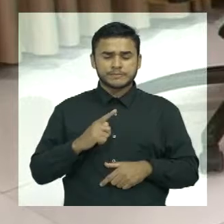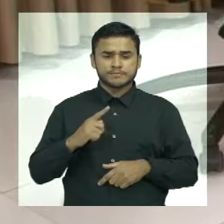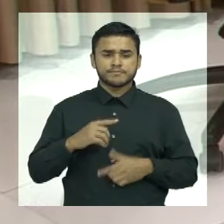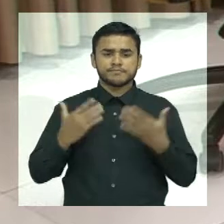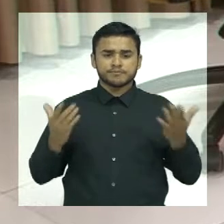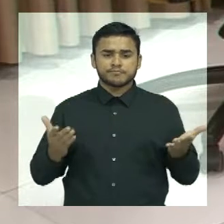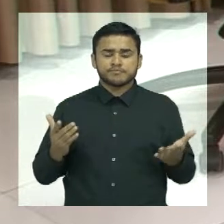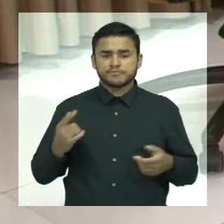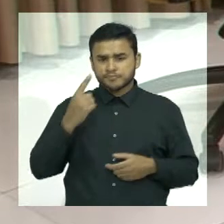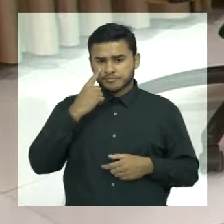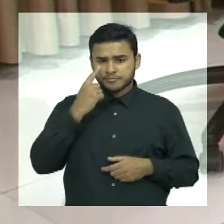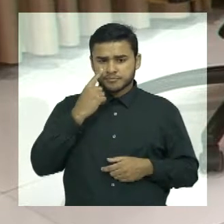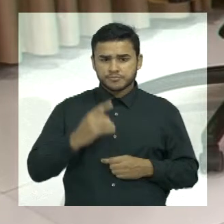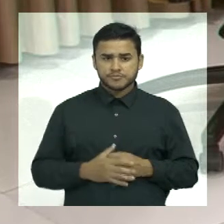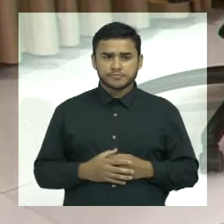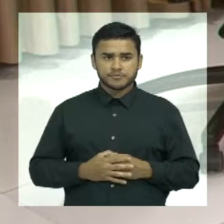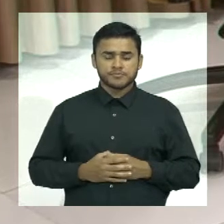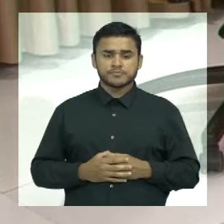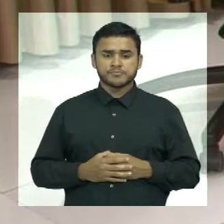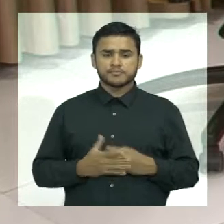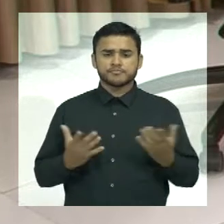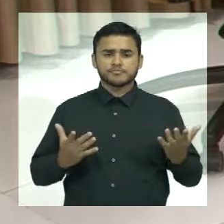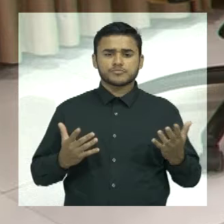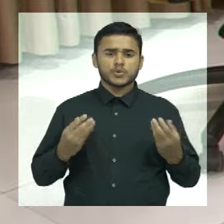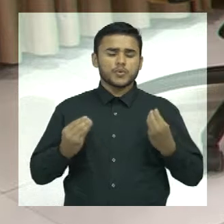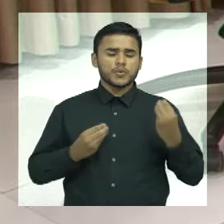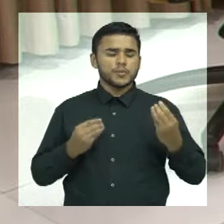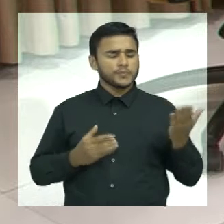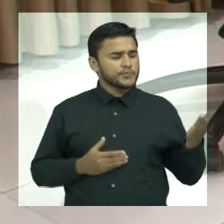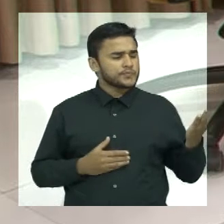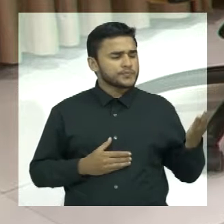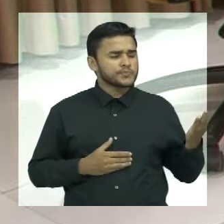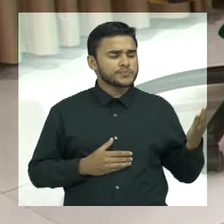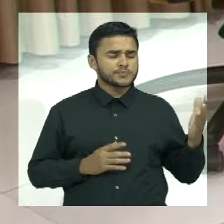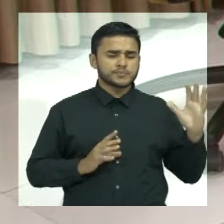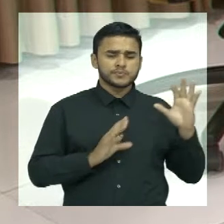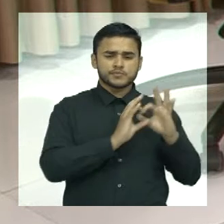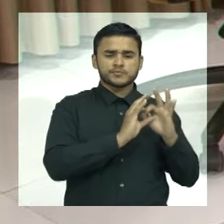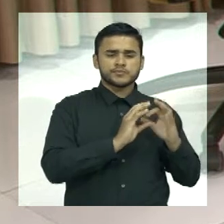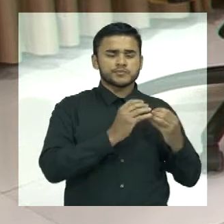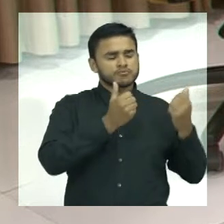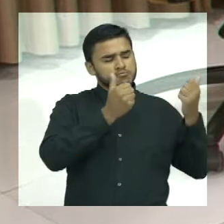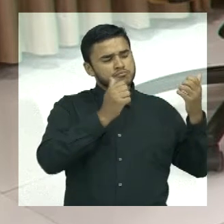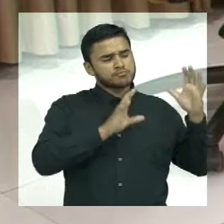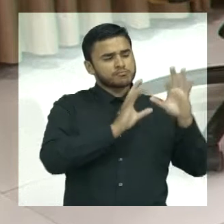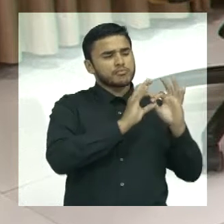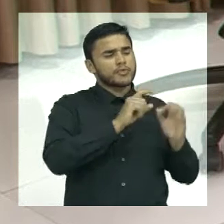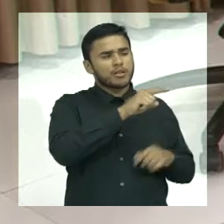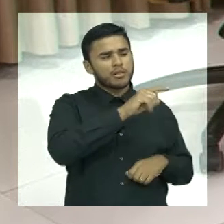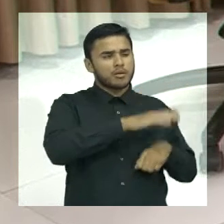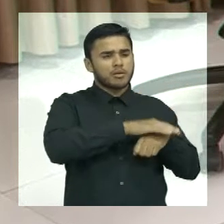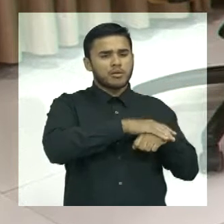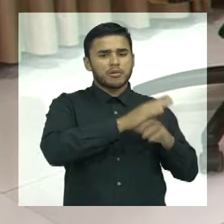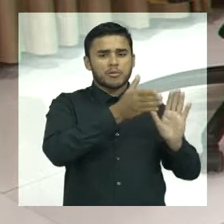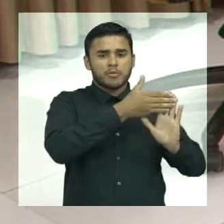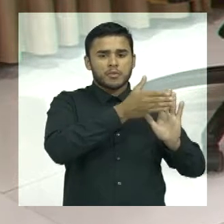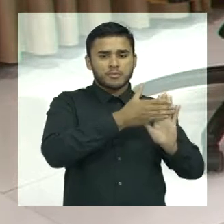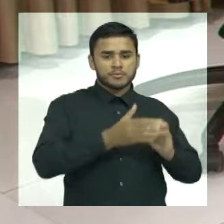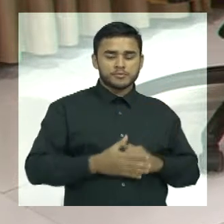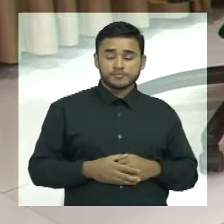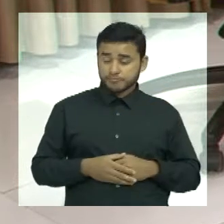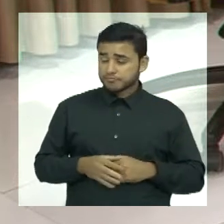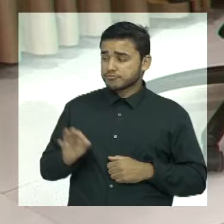falar clinicamente em relação a esses males, eu gostaria que você citasse o que consta na justificativa dessa proposta, vereadora. E agora eu vou falar como